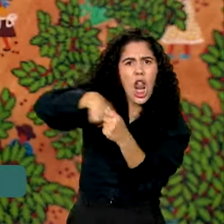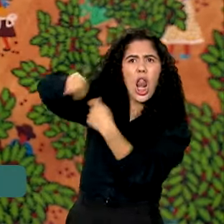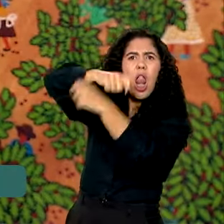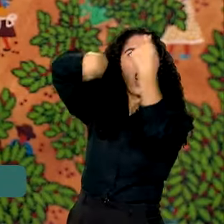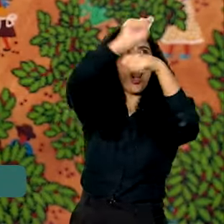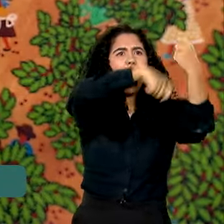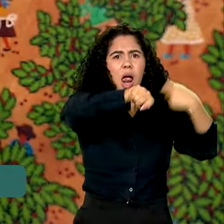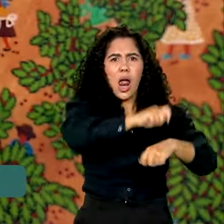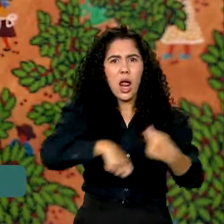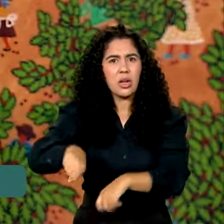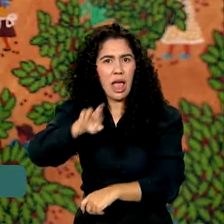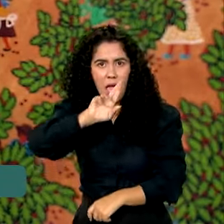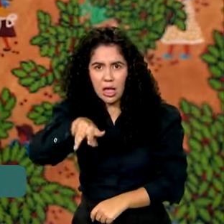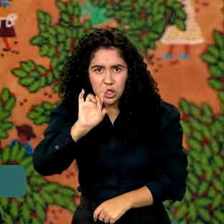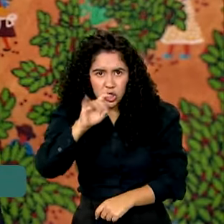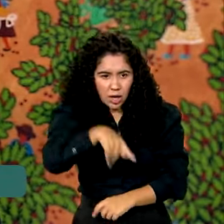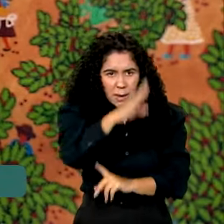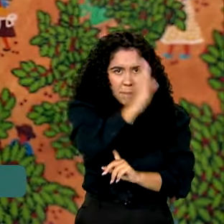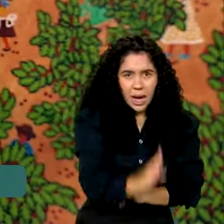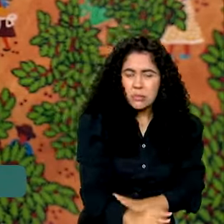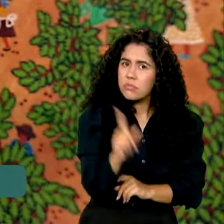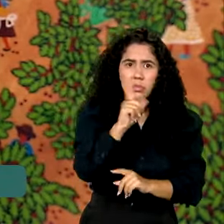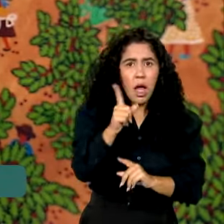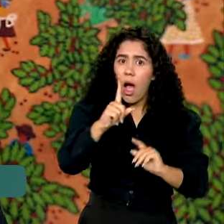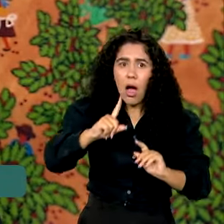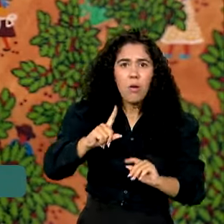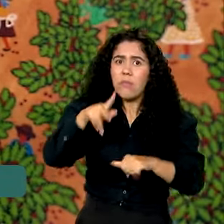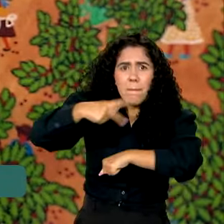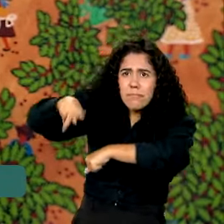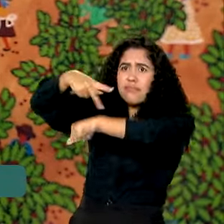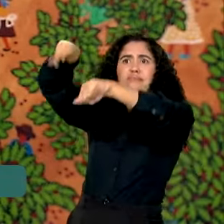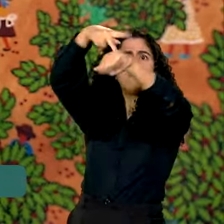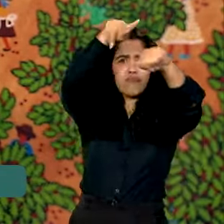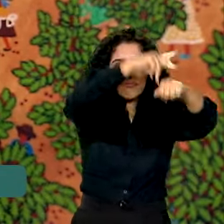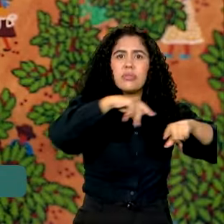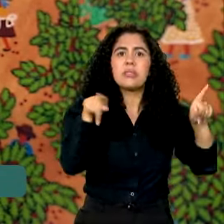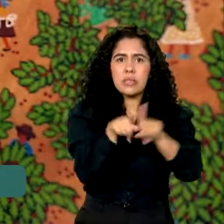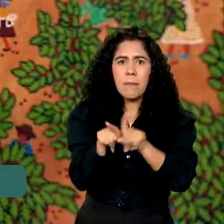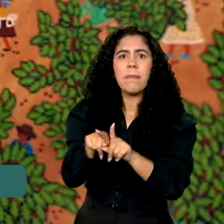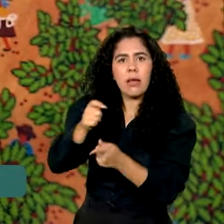luta com o crime organizado, é o mundo todo que está a braços com esse problema.